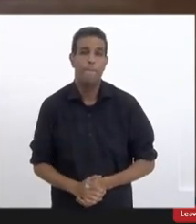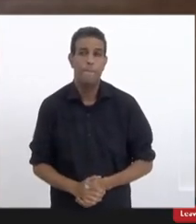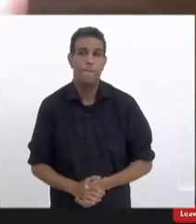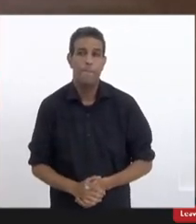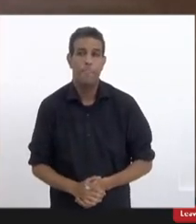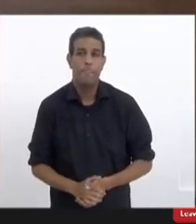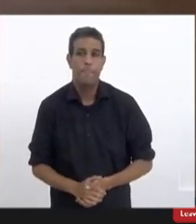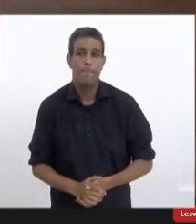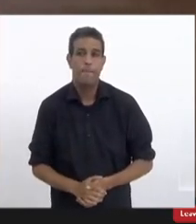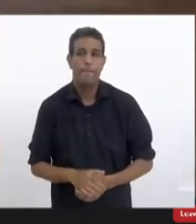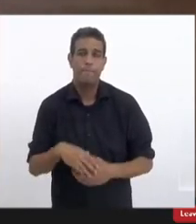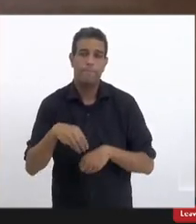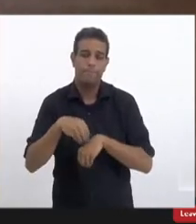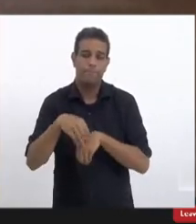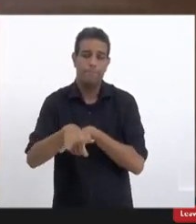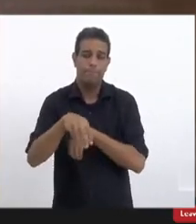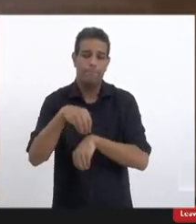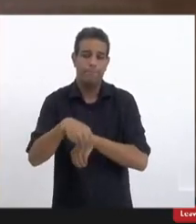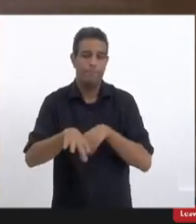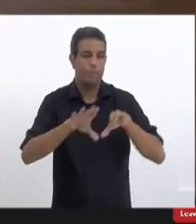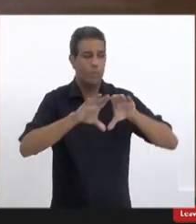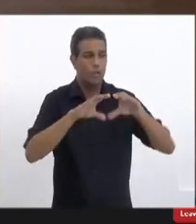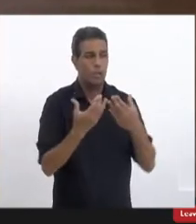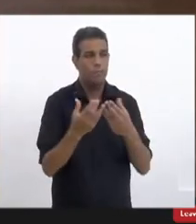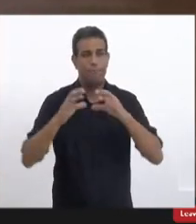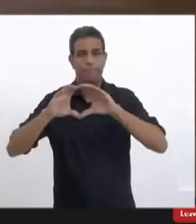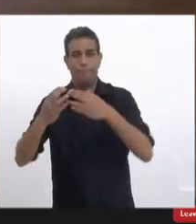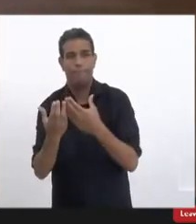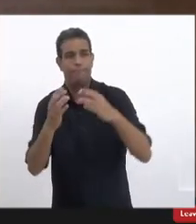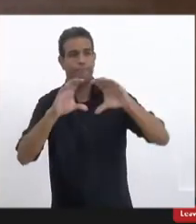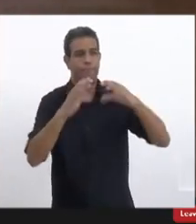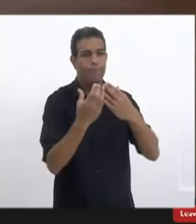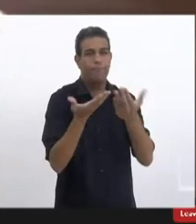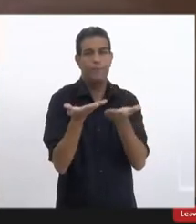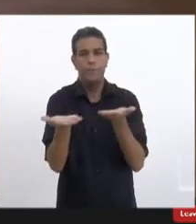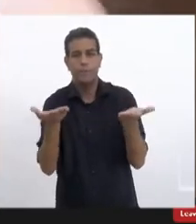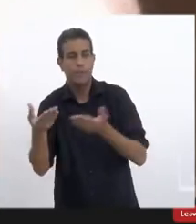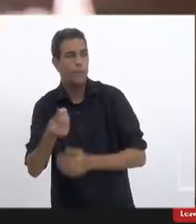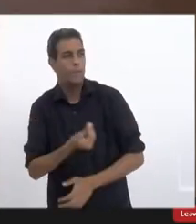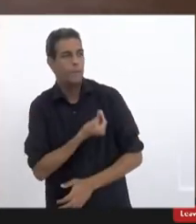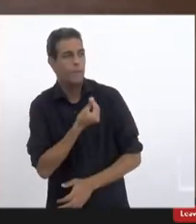E queria muito destacar que as comunidades terapêuticas que estão,